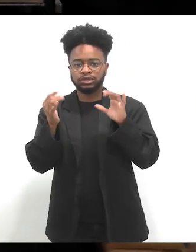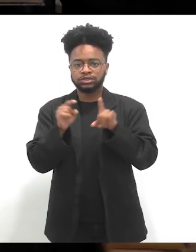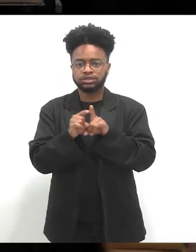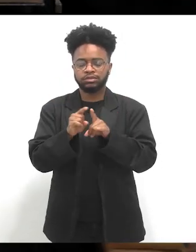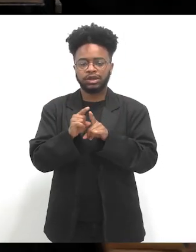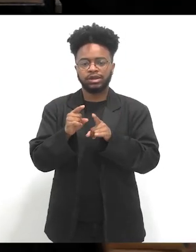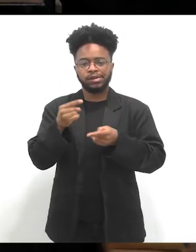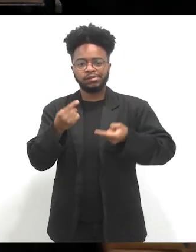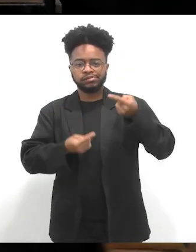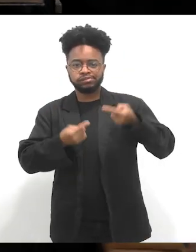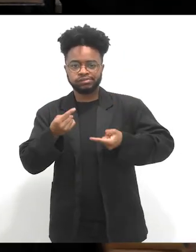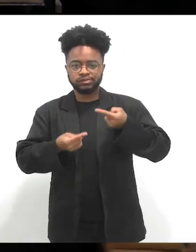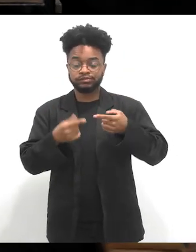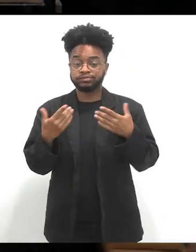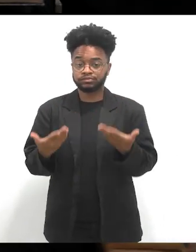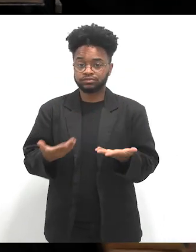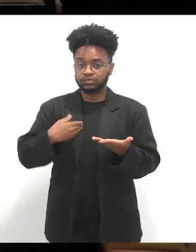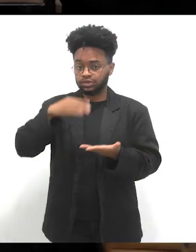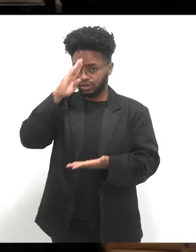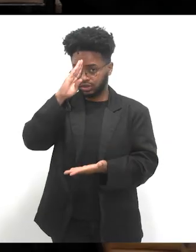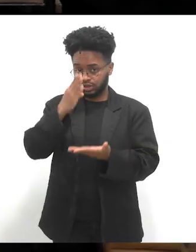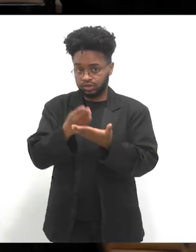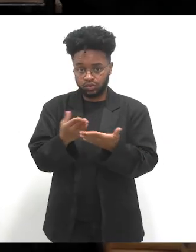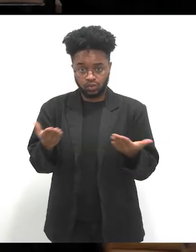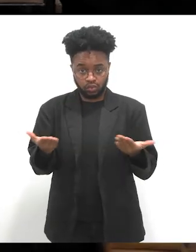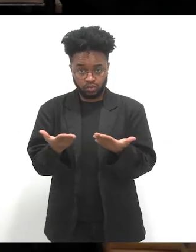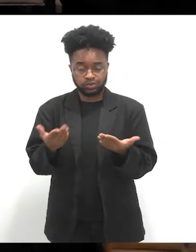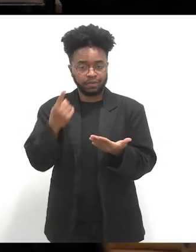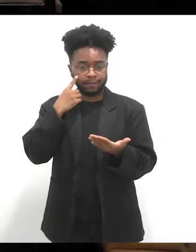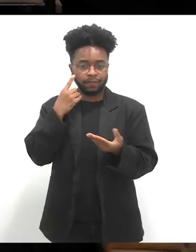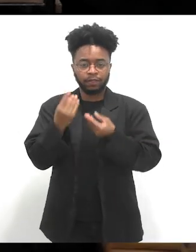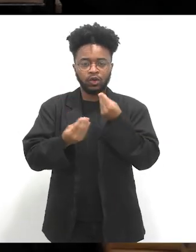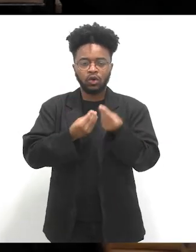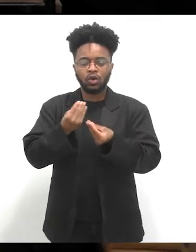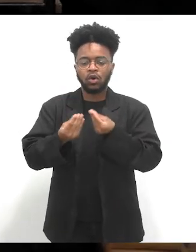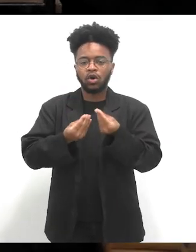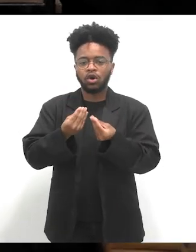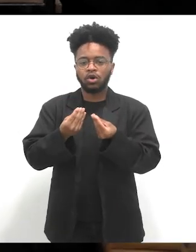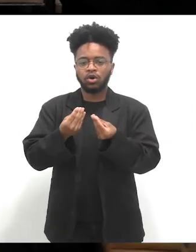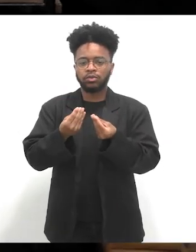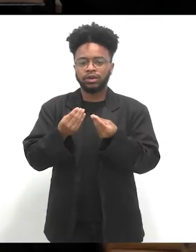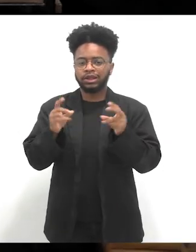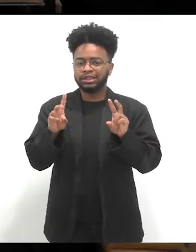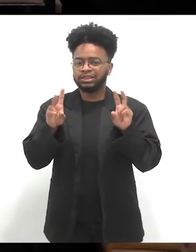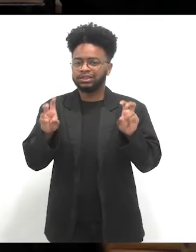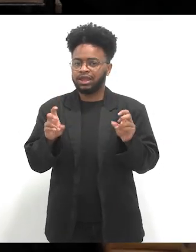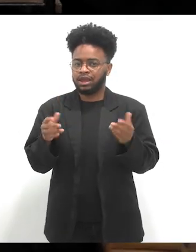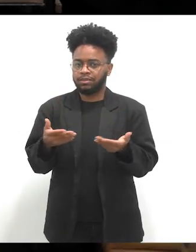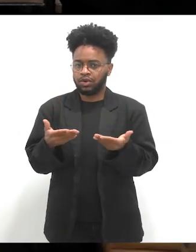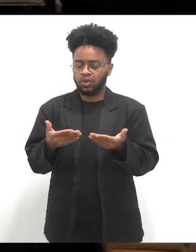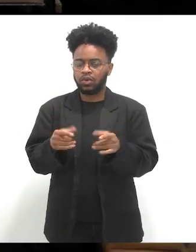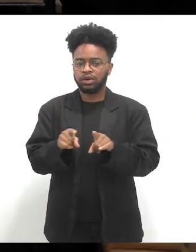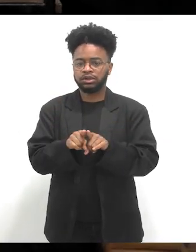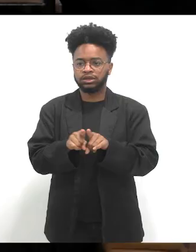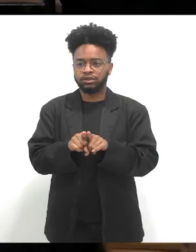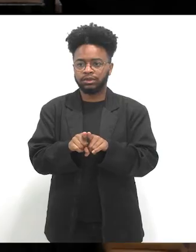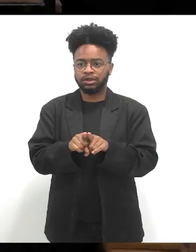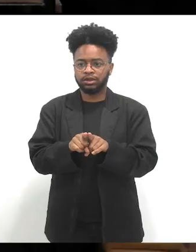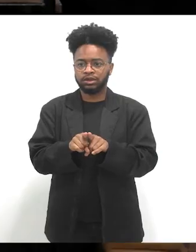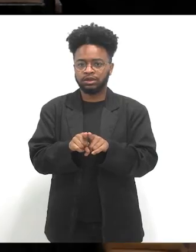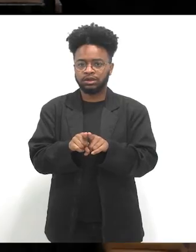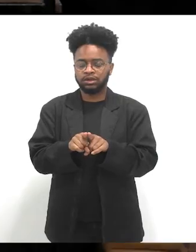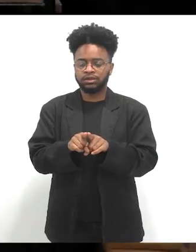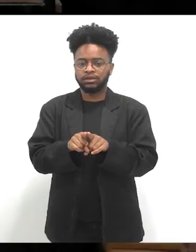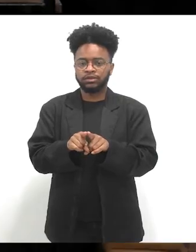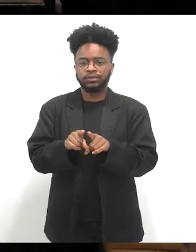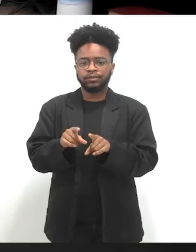e de conflitos. Então, eu acho que hoje em dia, né, pensando hoje mesmo no próprio tema e no próprio,